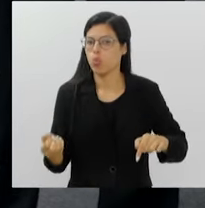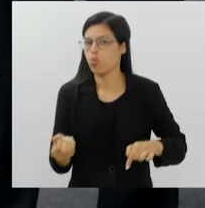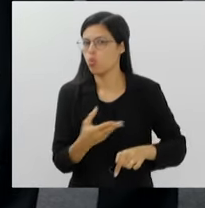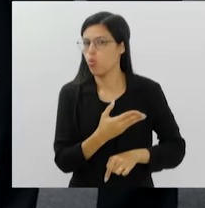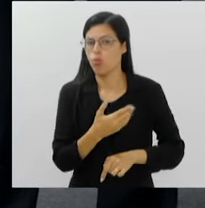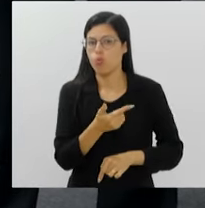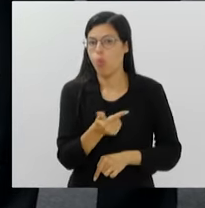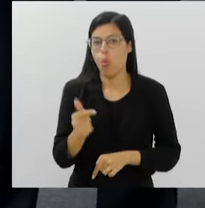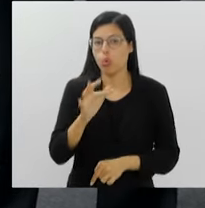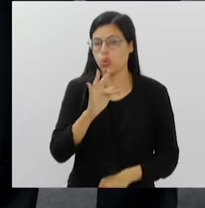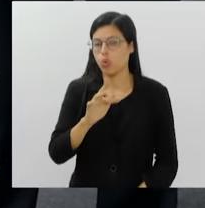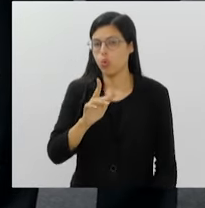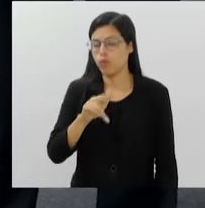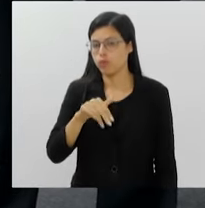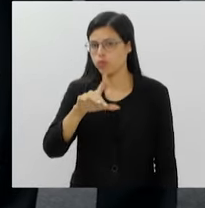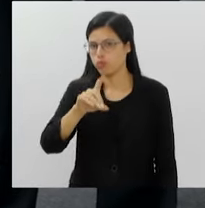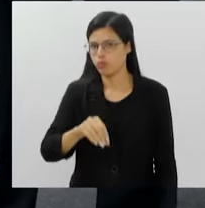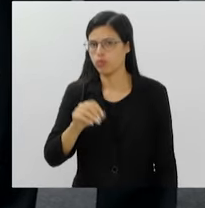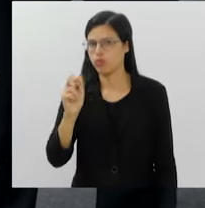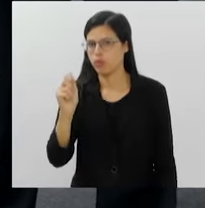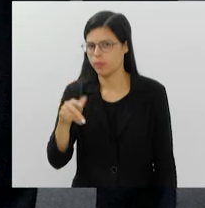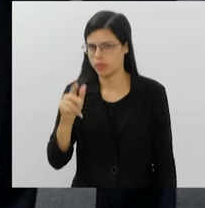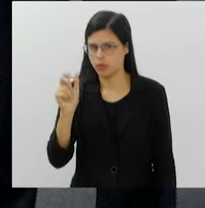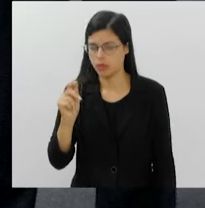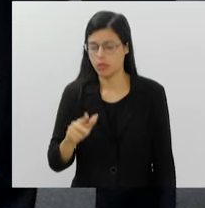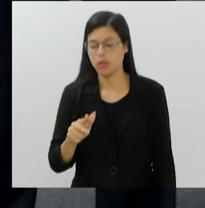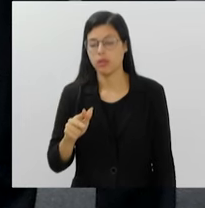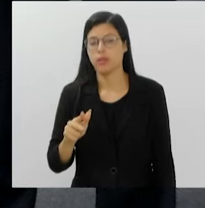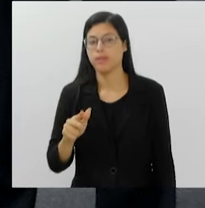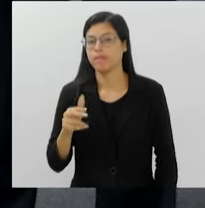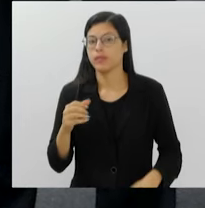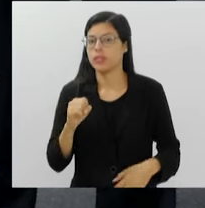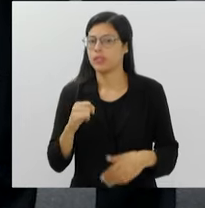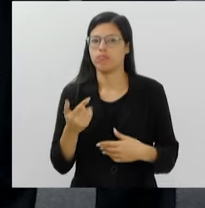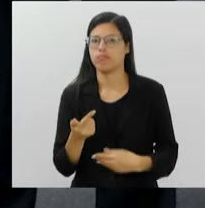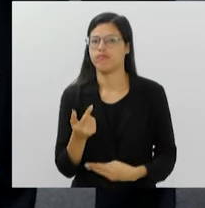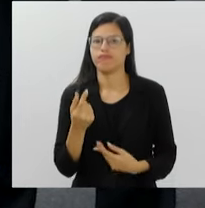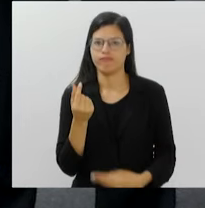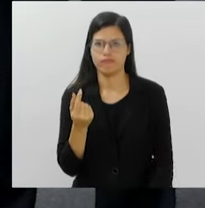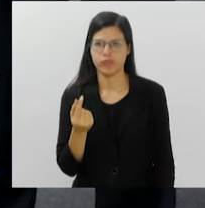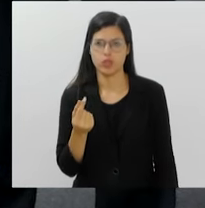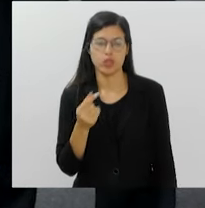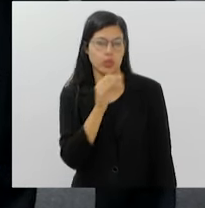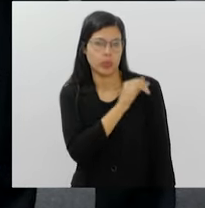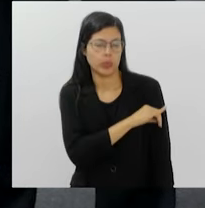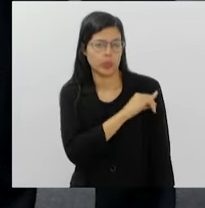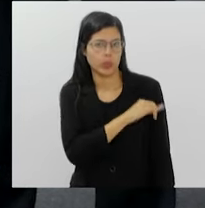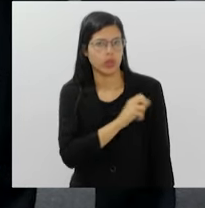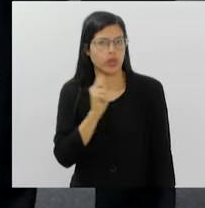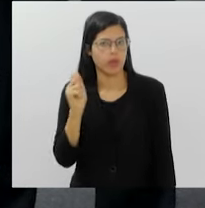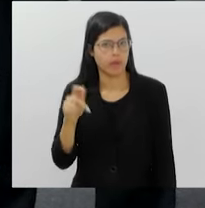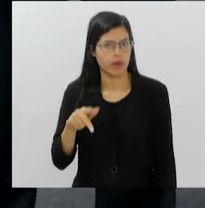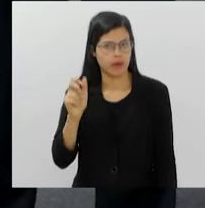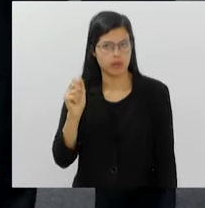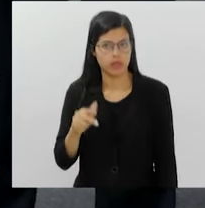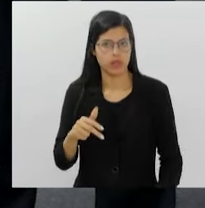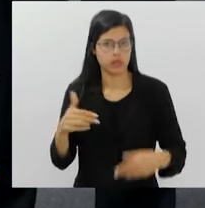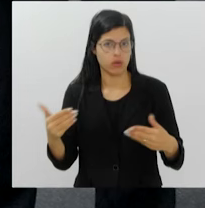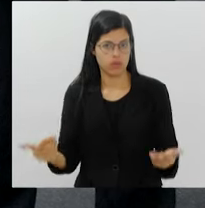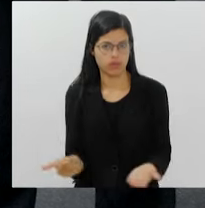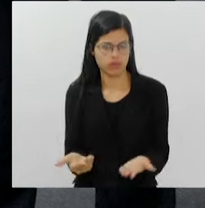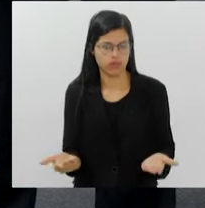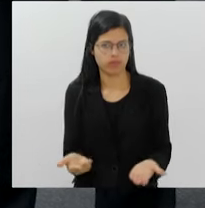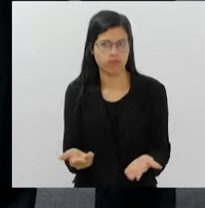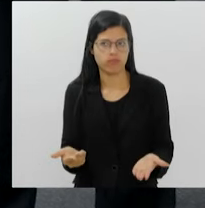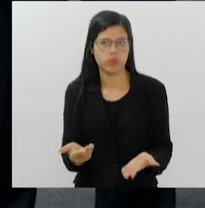previdenciário. Então, se a gente não tiver dinheiro no Rio Previdência sendo guardado hoje